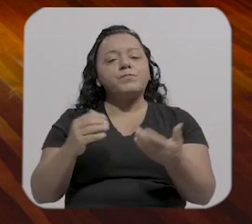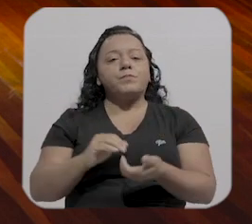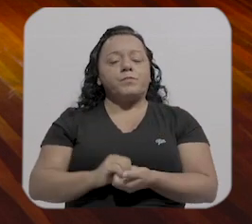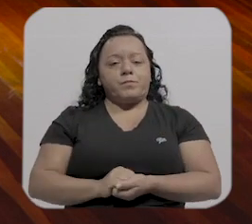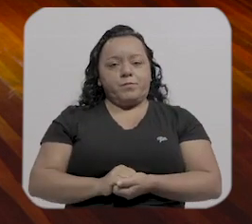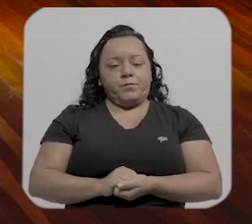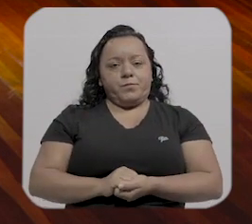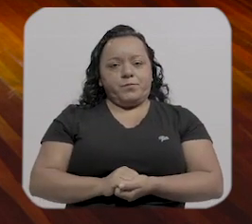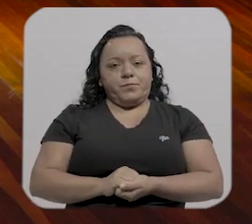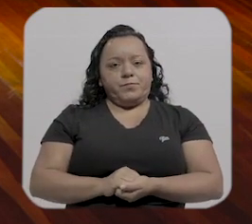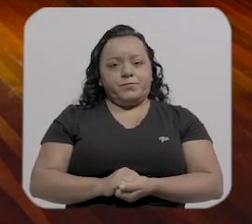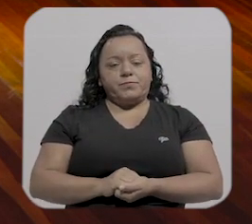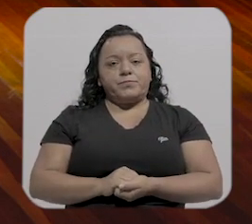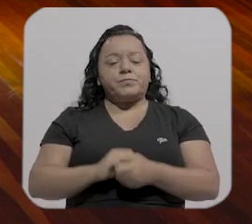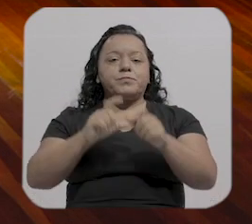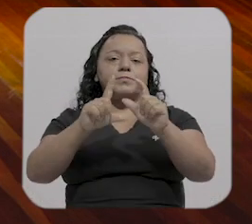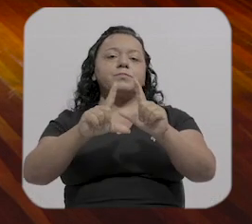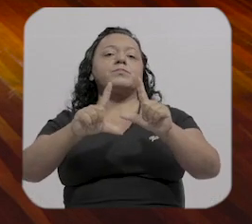E